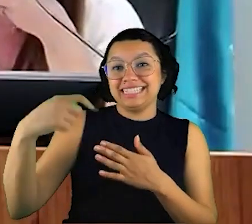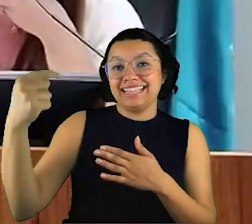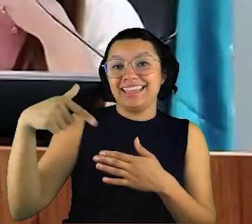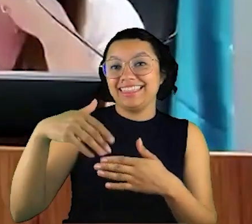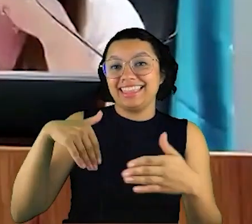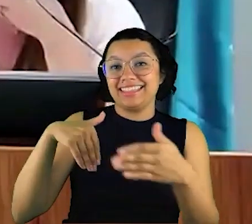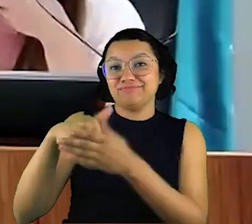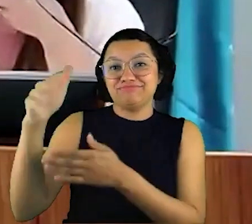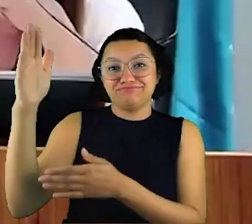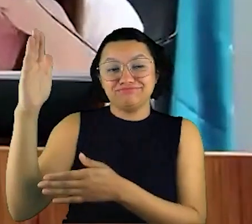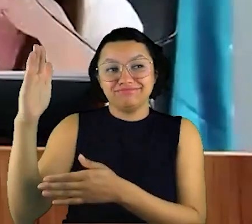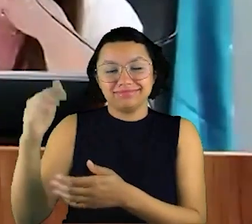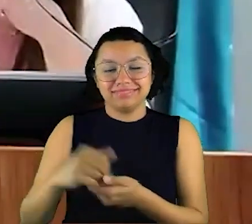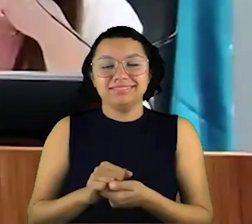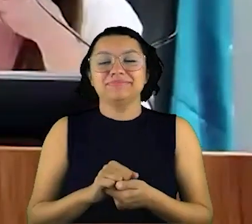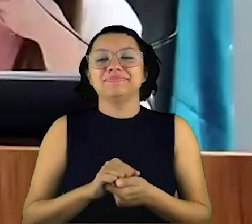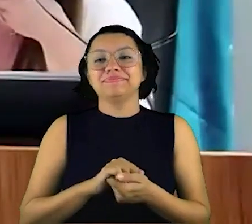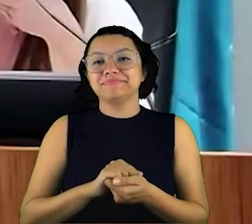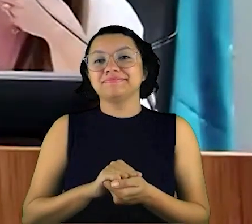exonerado daqui,